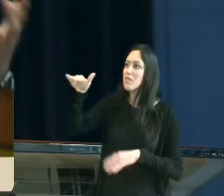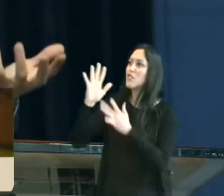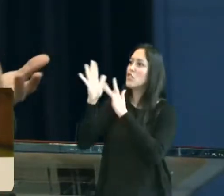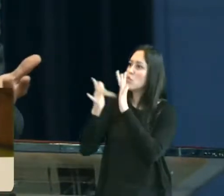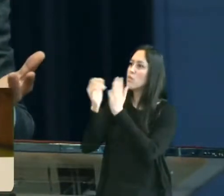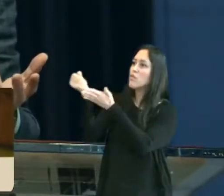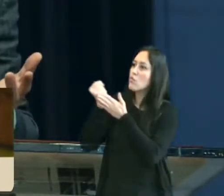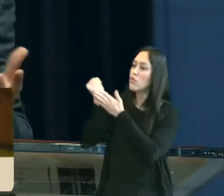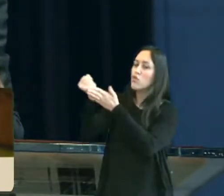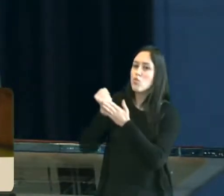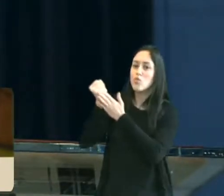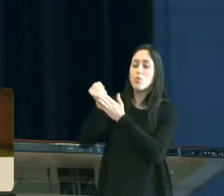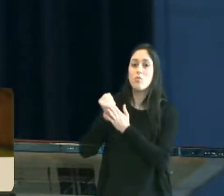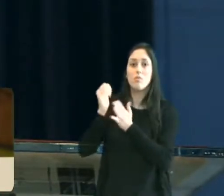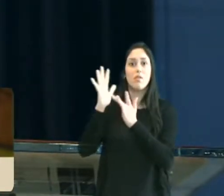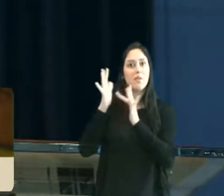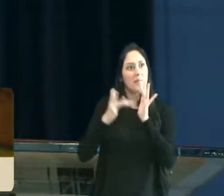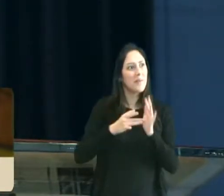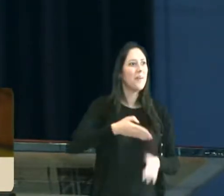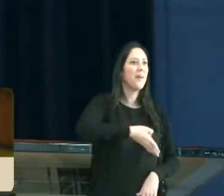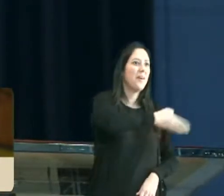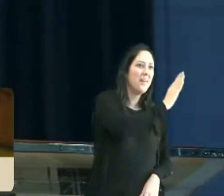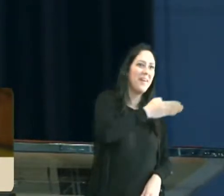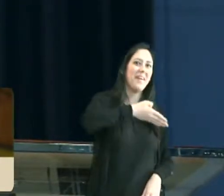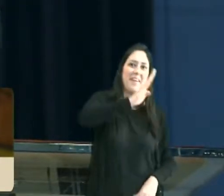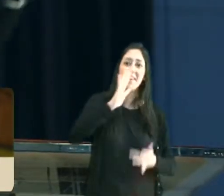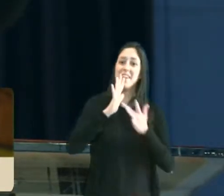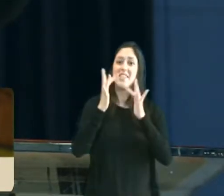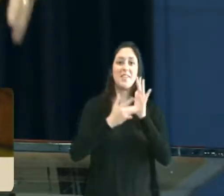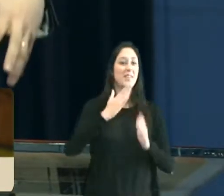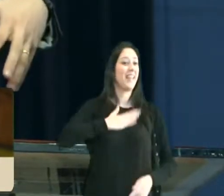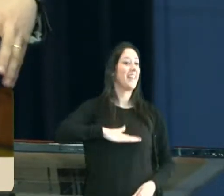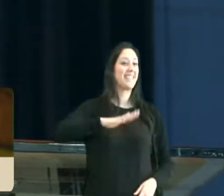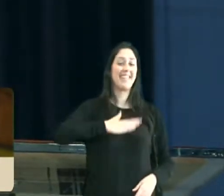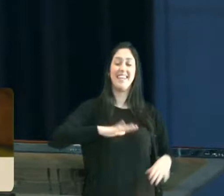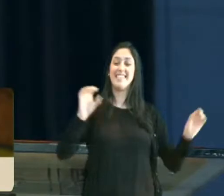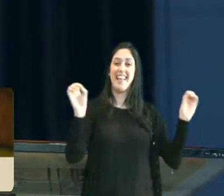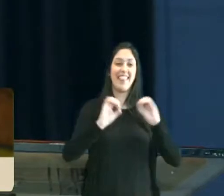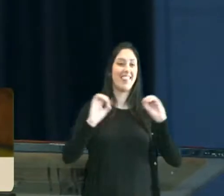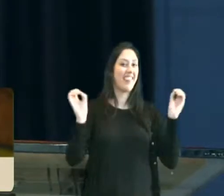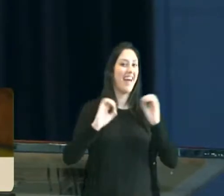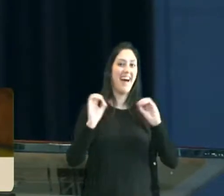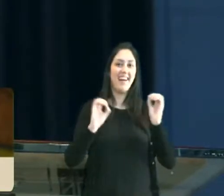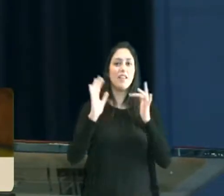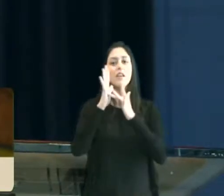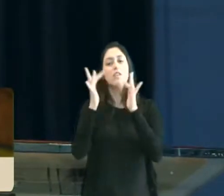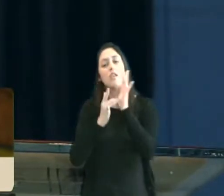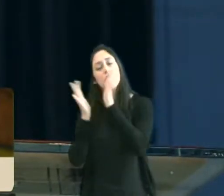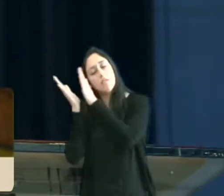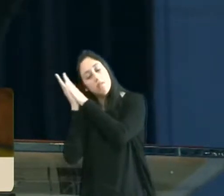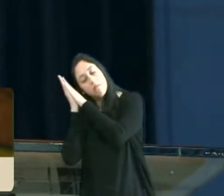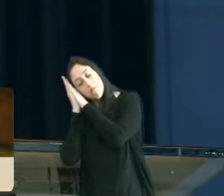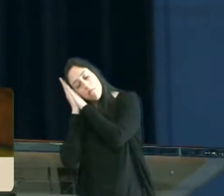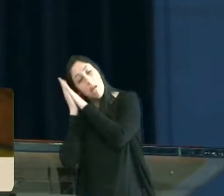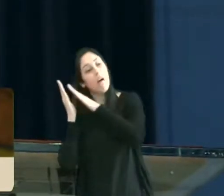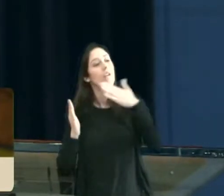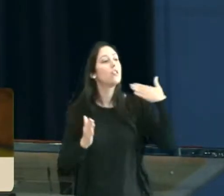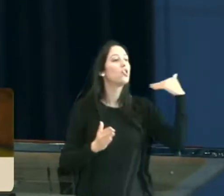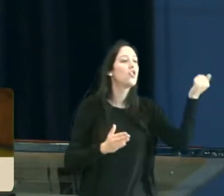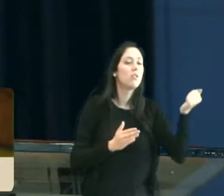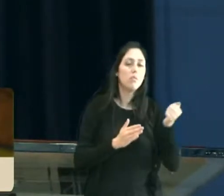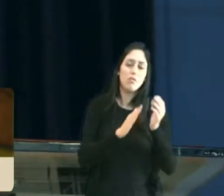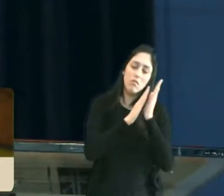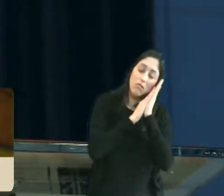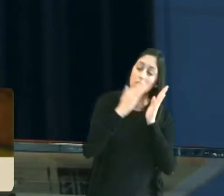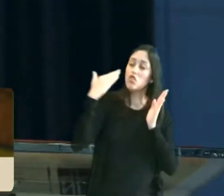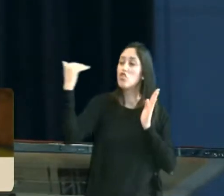muito interessante porque Jesus não tinha sossego para dormir. Ele se hospedava numa casa e logo a notícia se espalhava. Você vai ver que tinha um